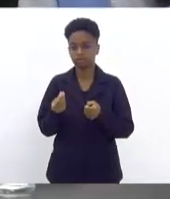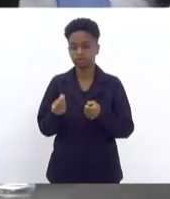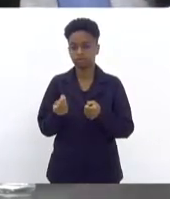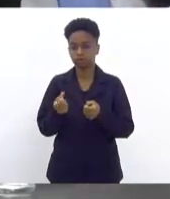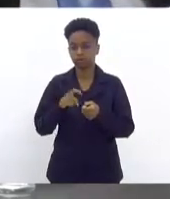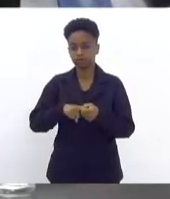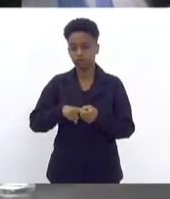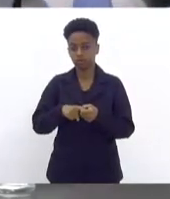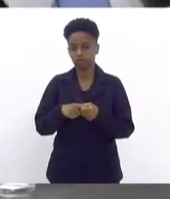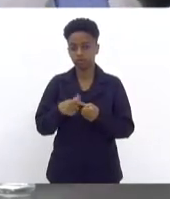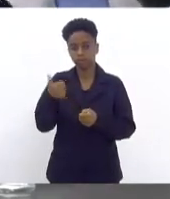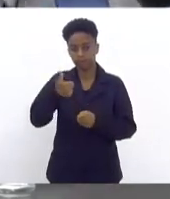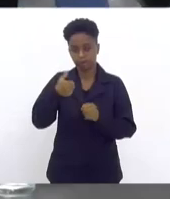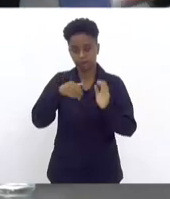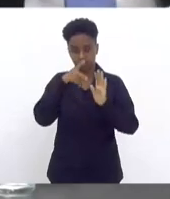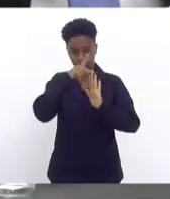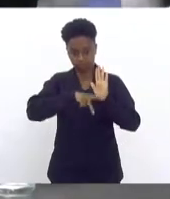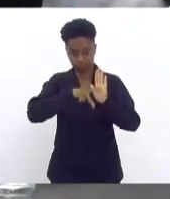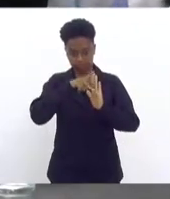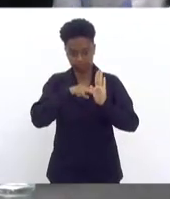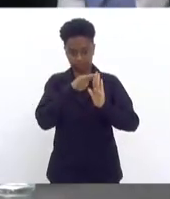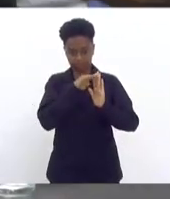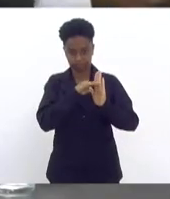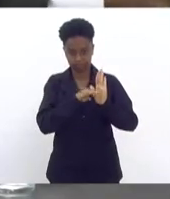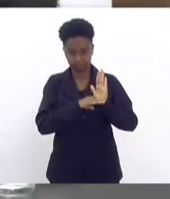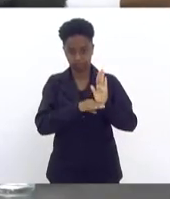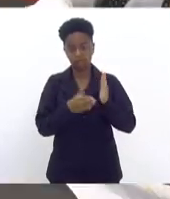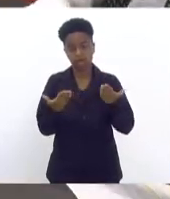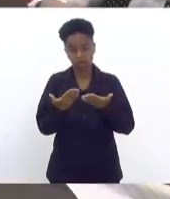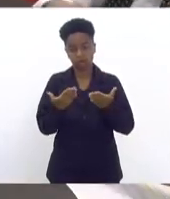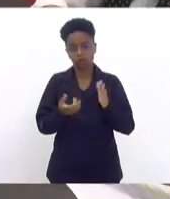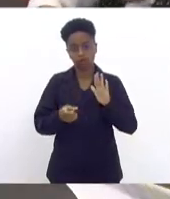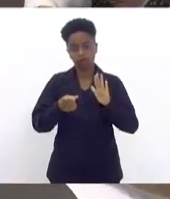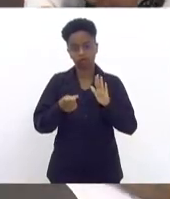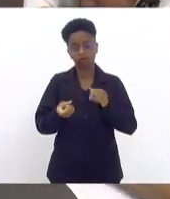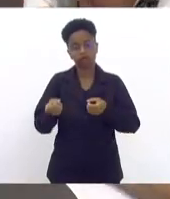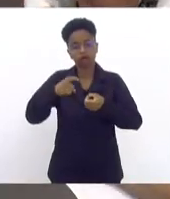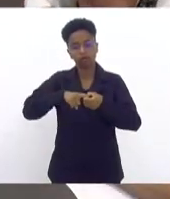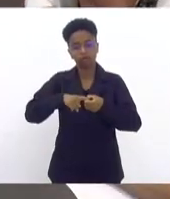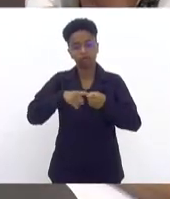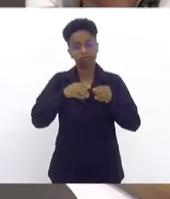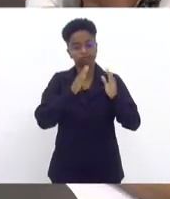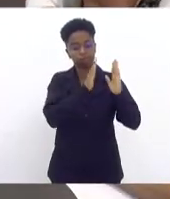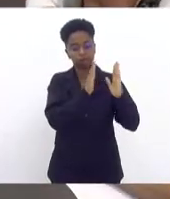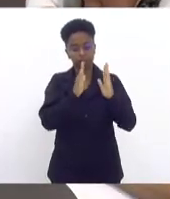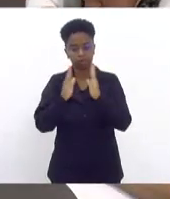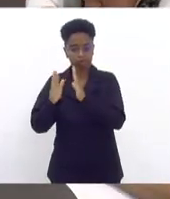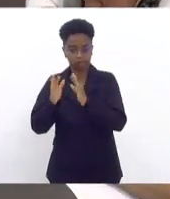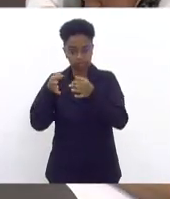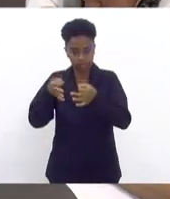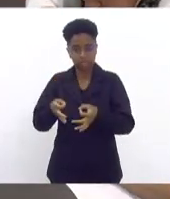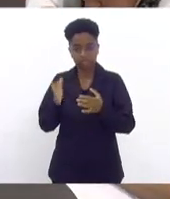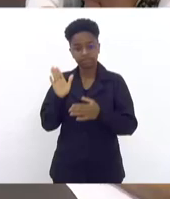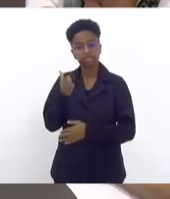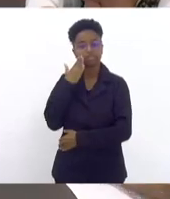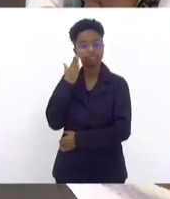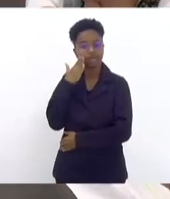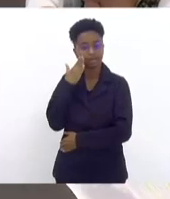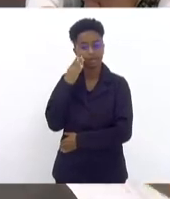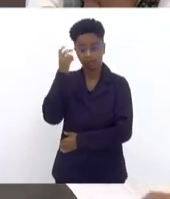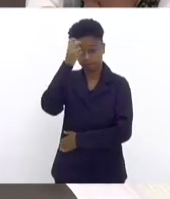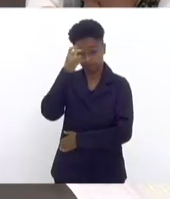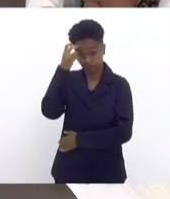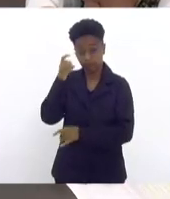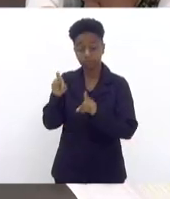Retorno ao primeiro projeto da pauta, para retomarmos aqui a ordem dos trabalhos, já ciente que a deputada Verônica e o